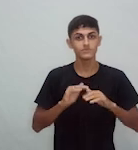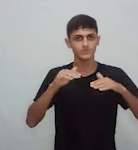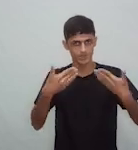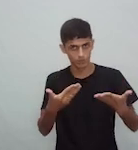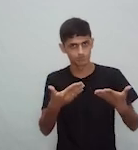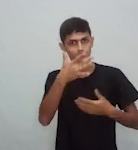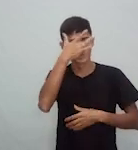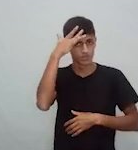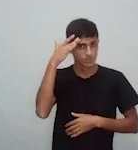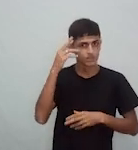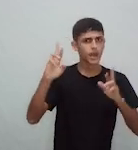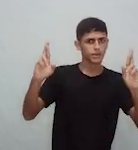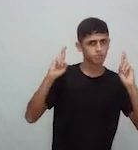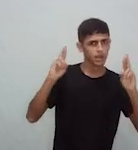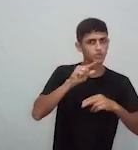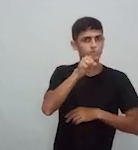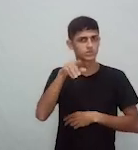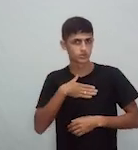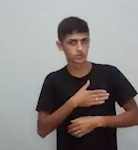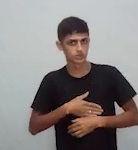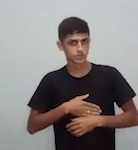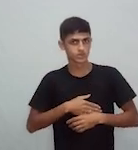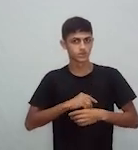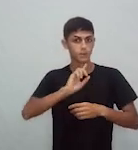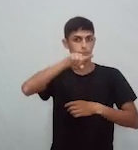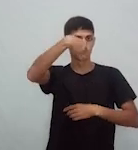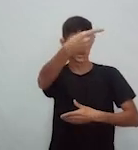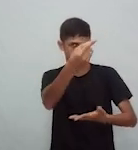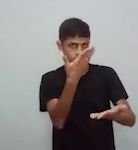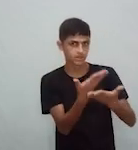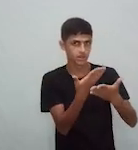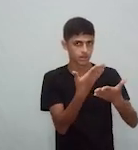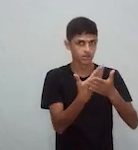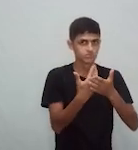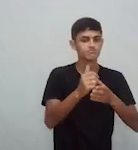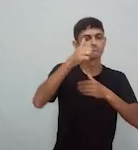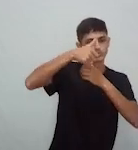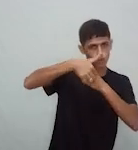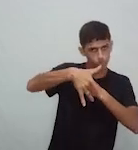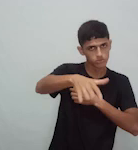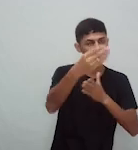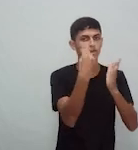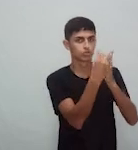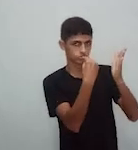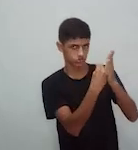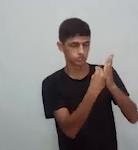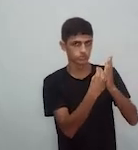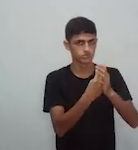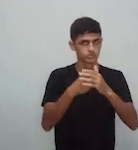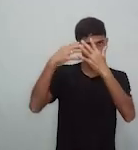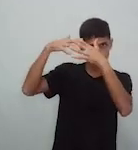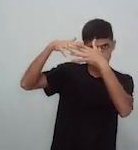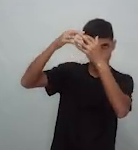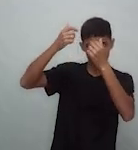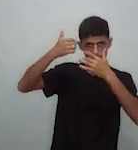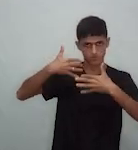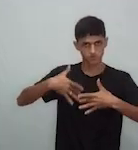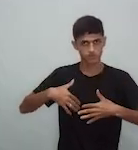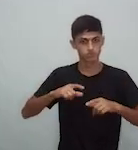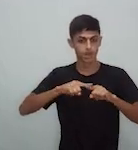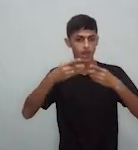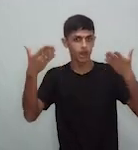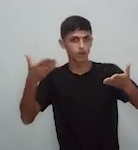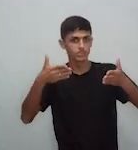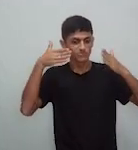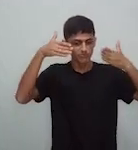Então, pessoal, foi isso. Espero que vocês tenham gostado. Próxima aula nós vamos dar continuidade a esse conteúdo do sistema nervoso, só que agora dando mais